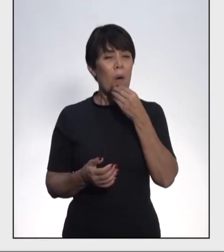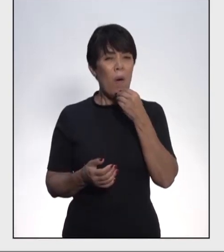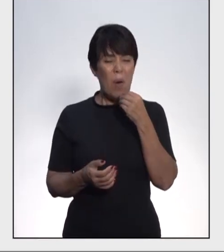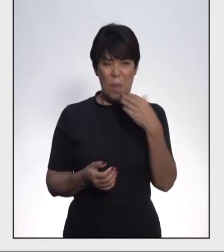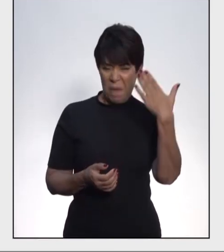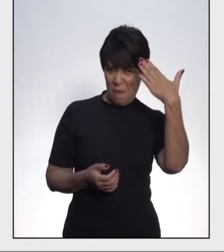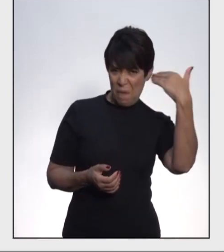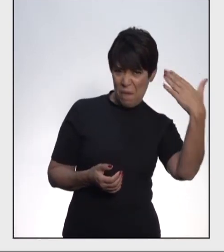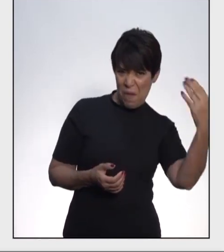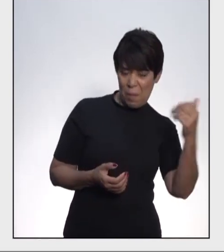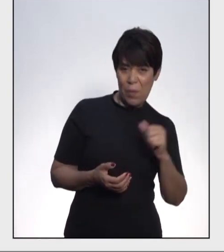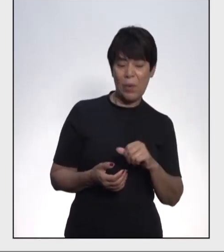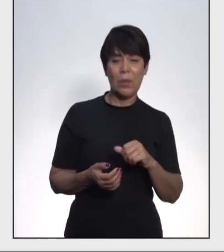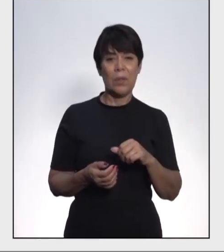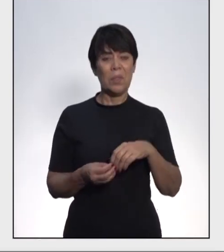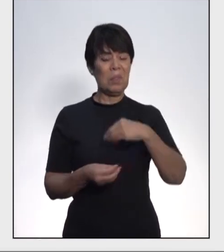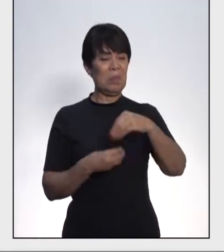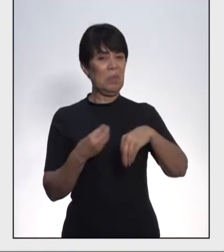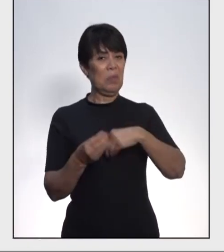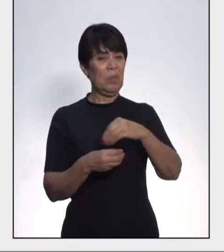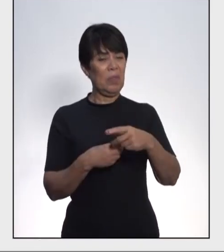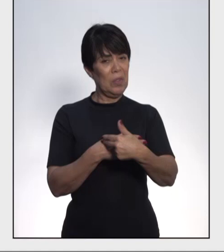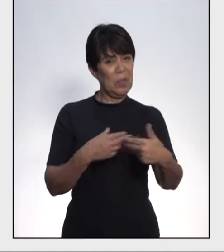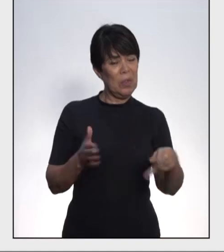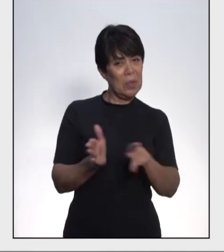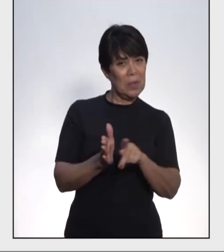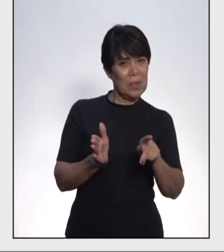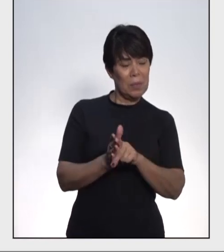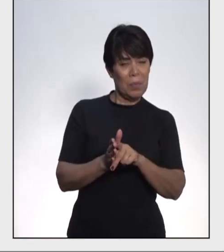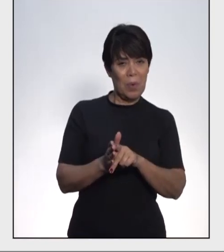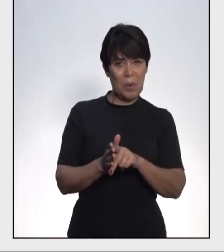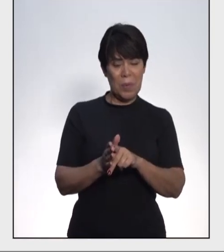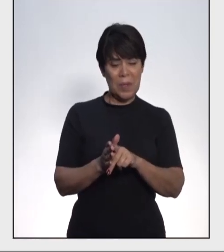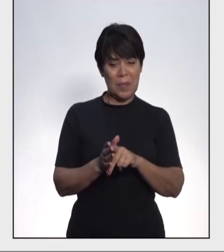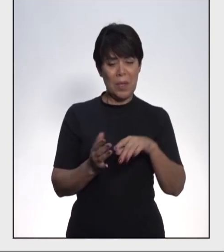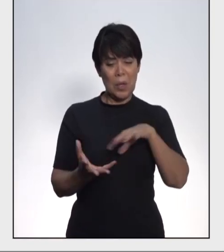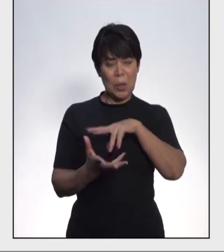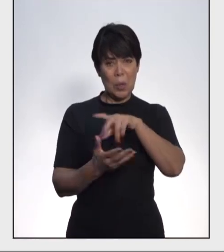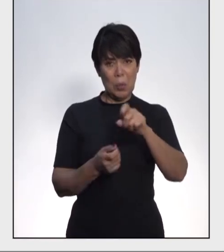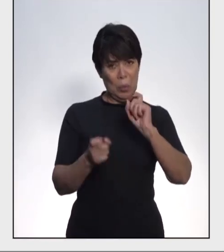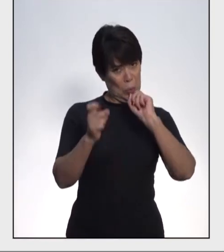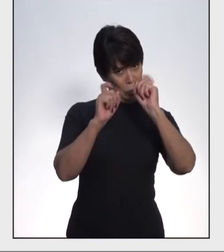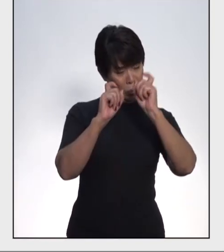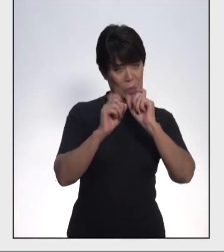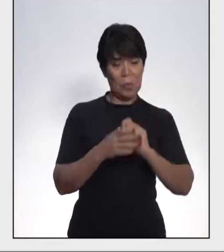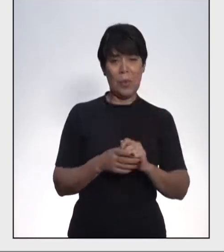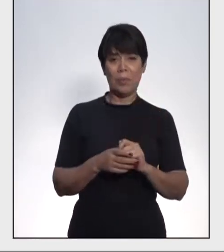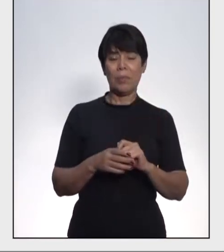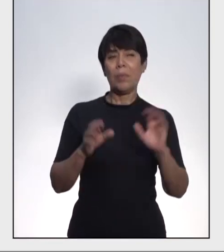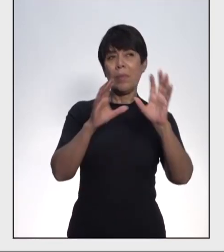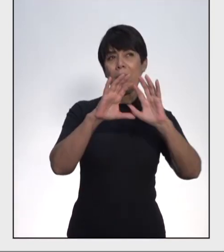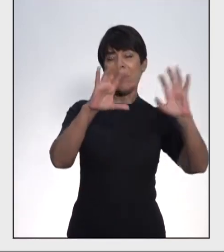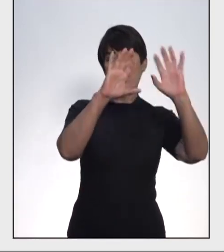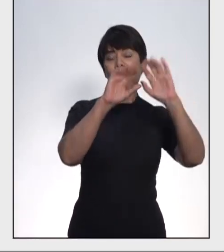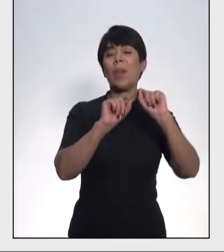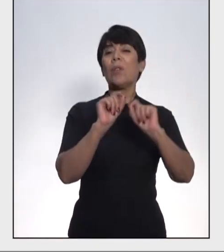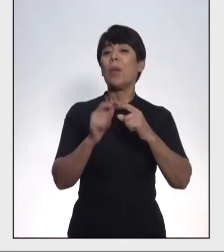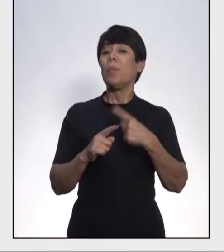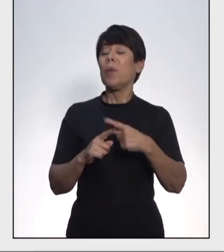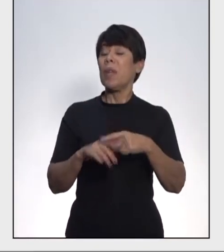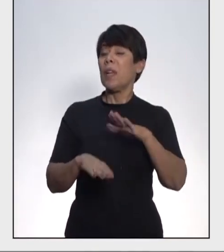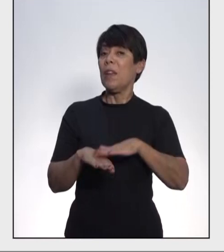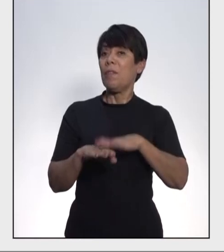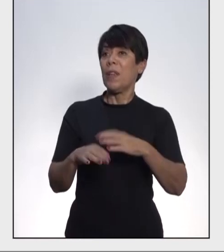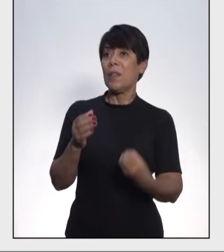posicionamento crítico e que se envolve em várias questões atuais que preocupam a humanidade. O tema da imagem acima é, por que ele teria feito isso num show de